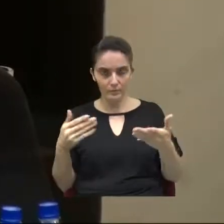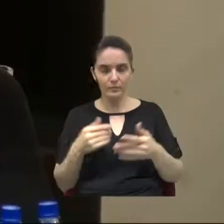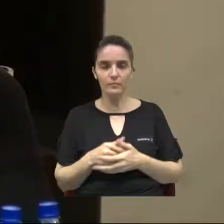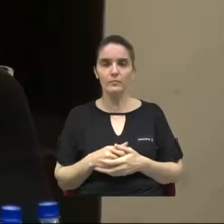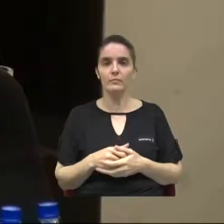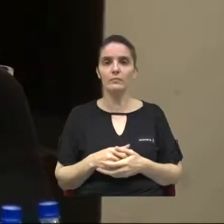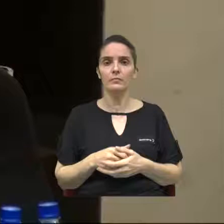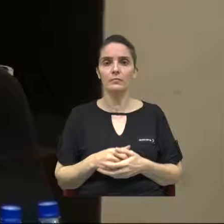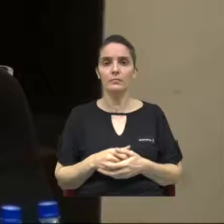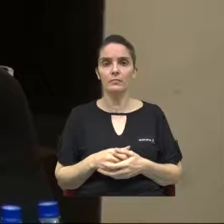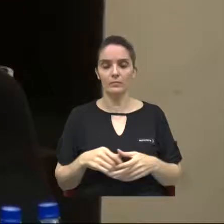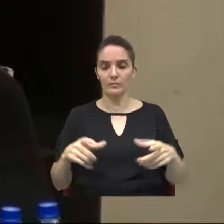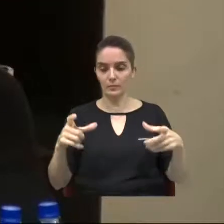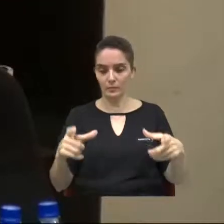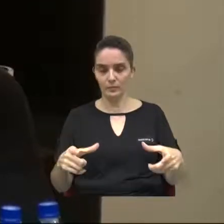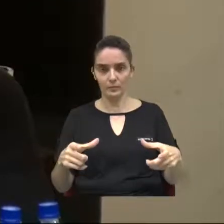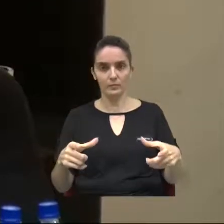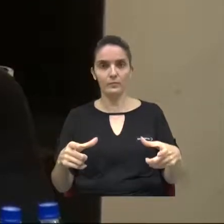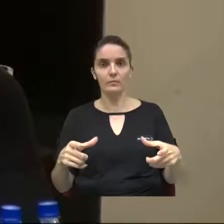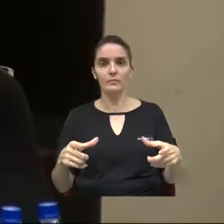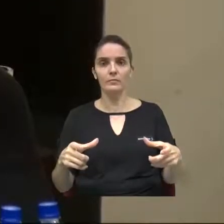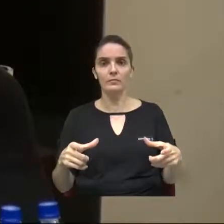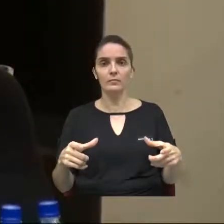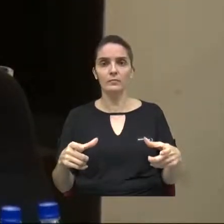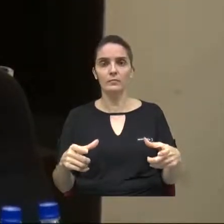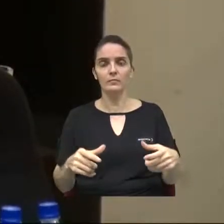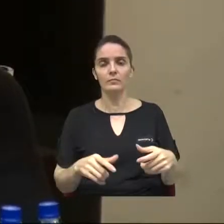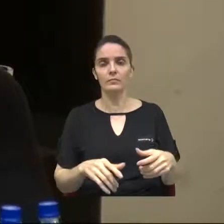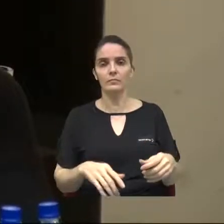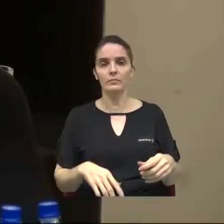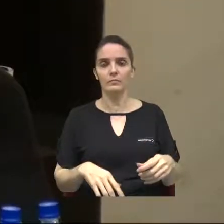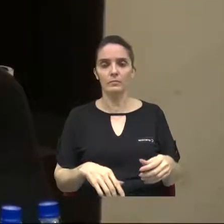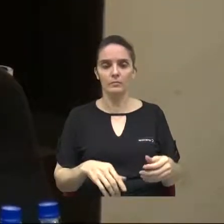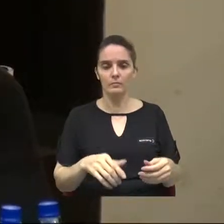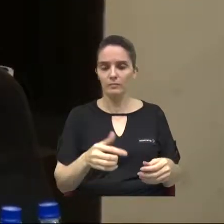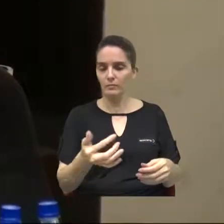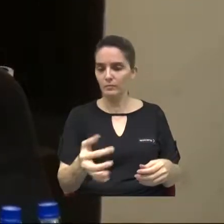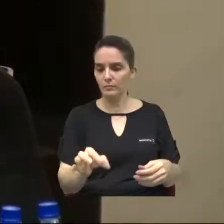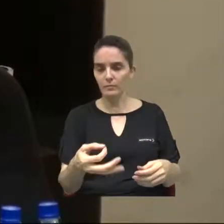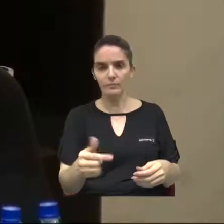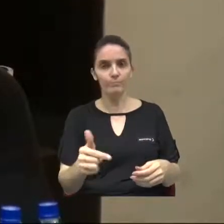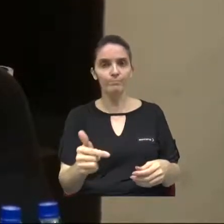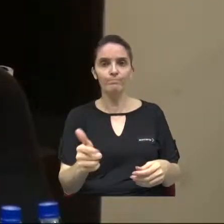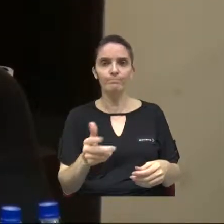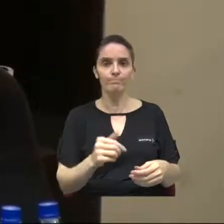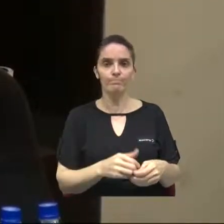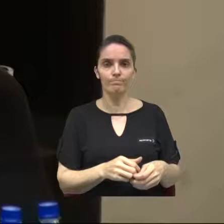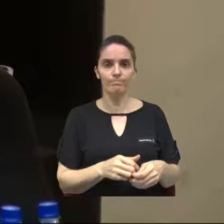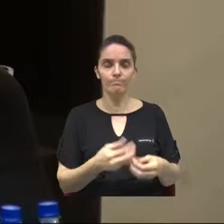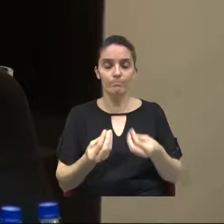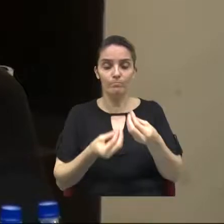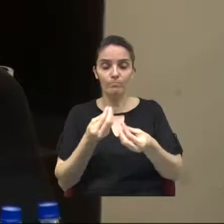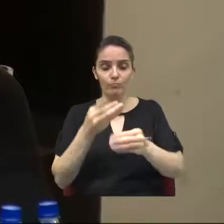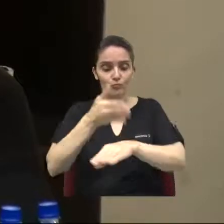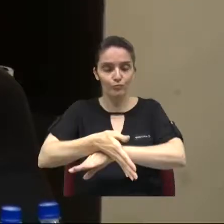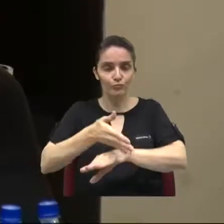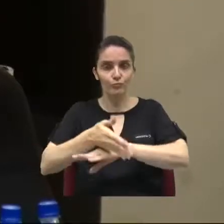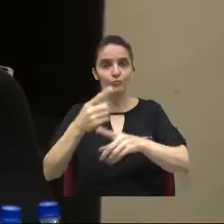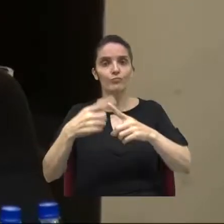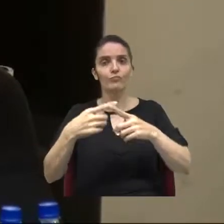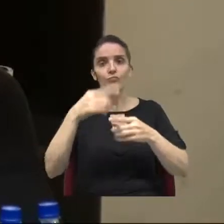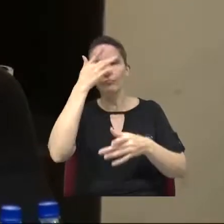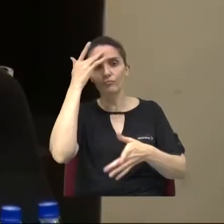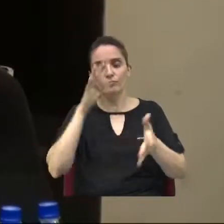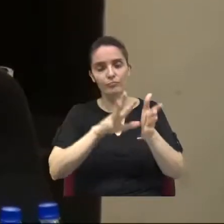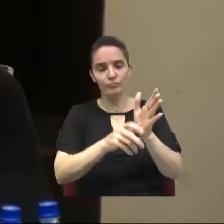ficando muito tempo parado ali sem poder utilizar por conta de roubo, de furtos. É